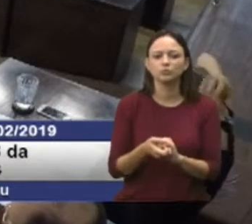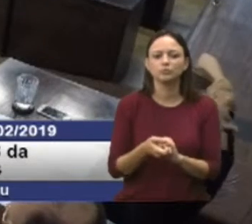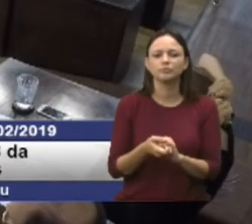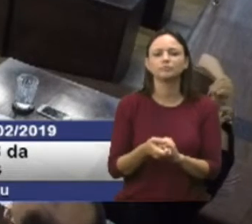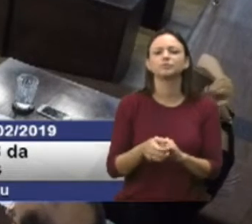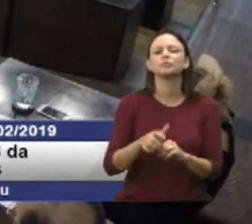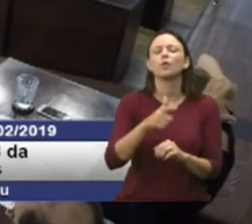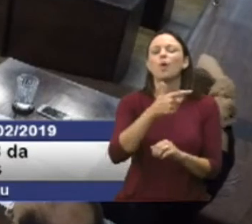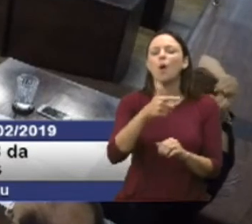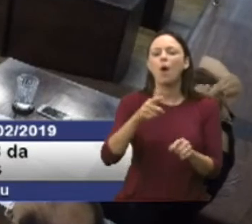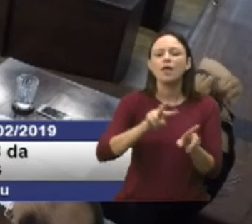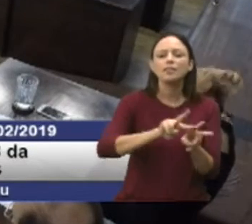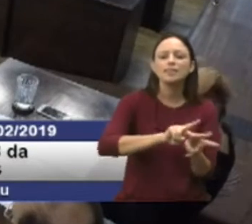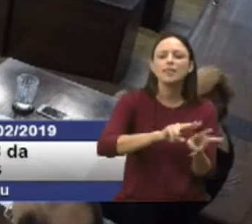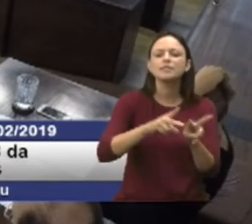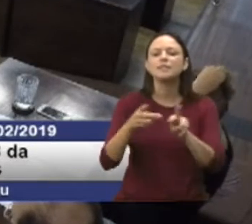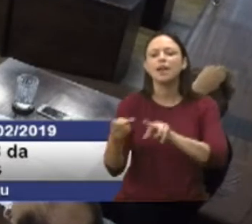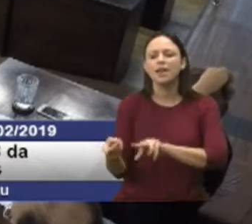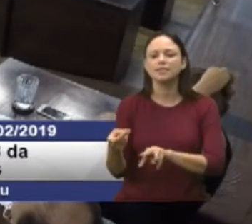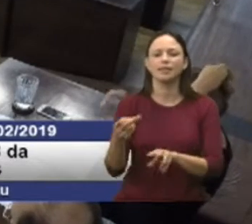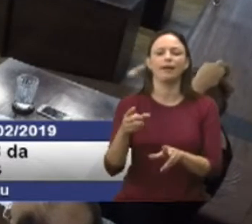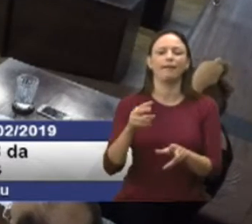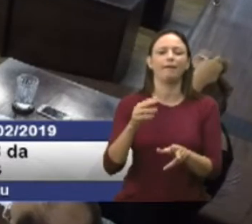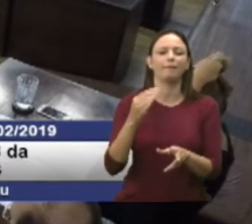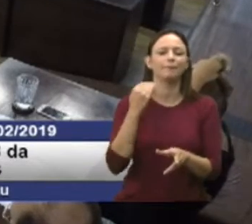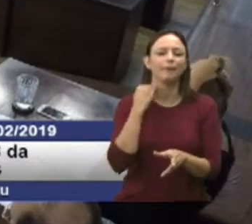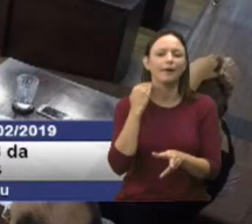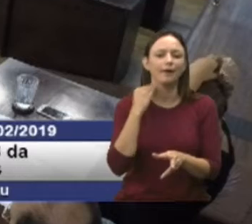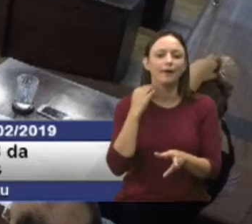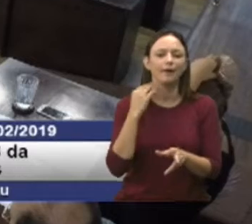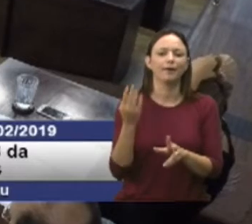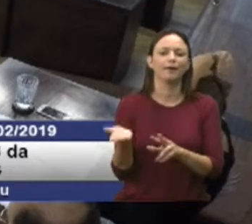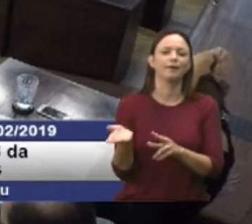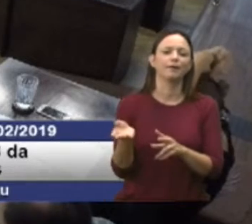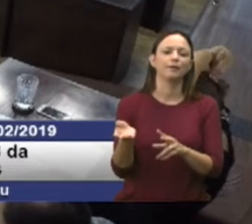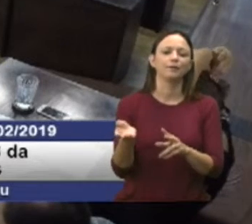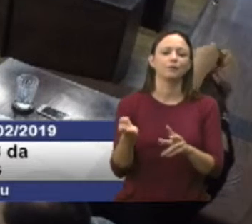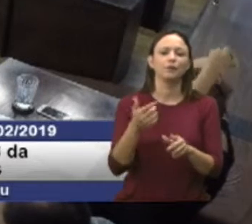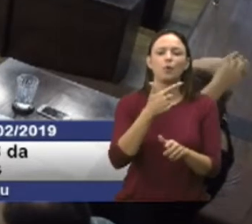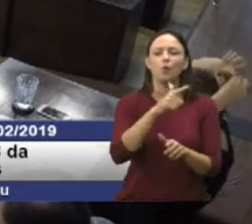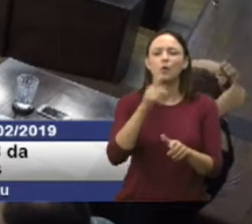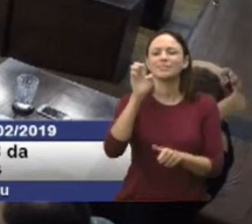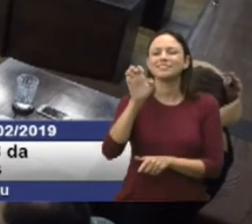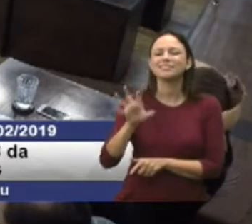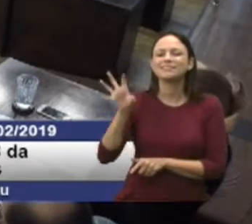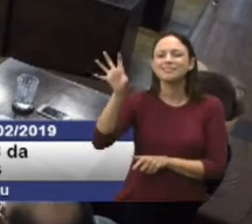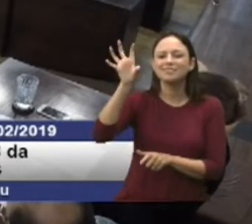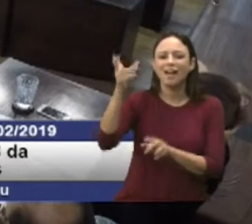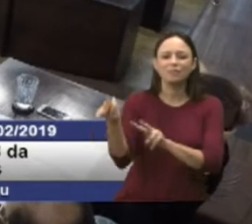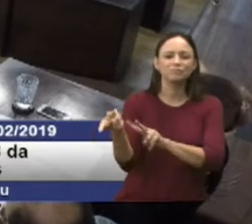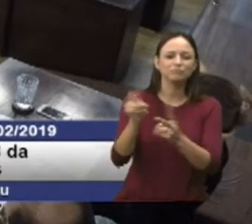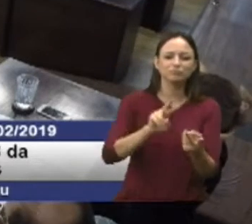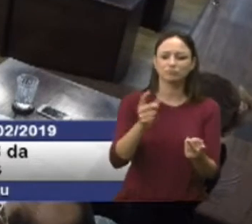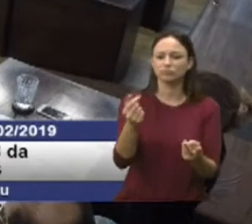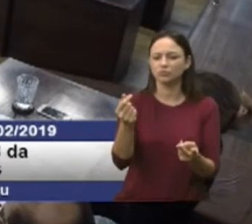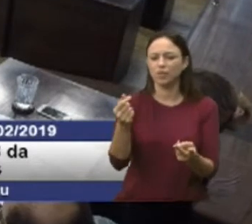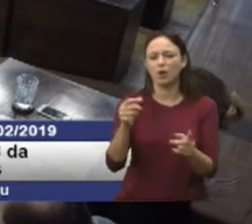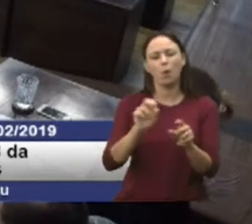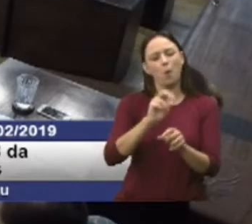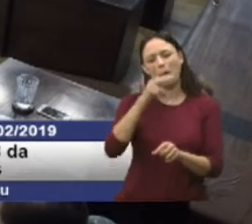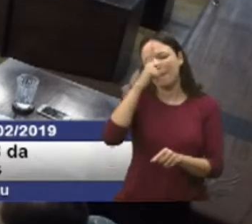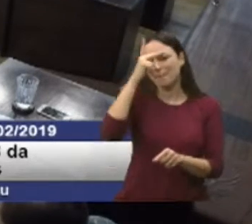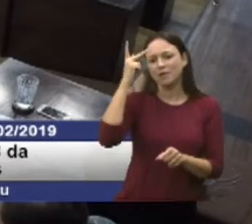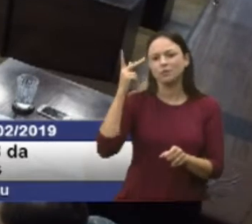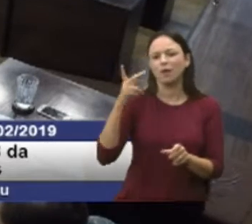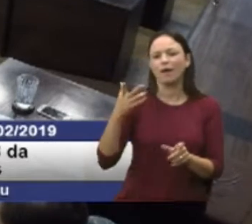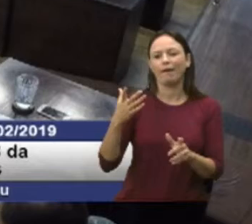Outras transferências correntes, que são transferências, né, de outros estados ou de pessoas privadas,